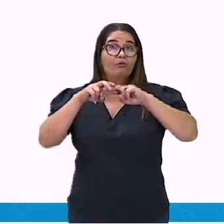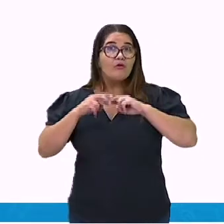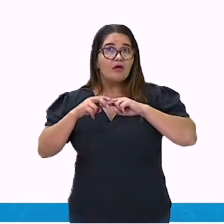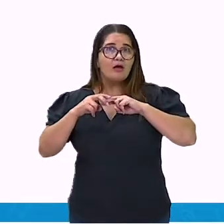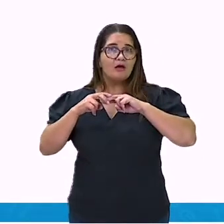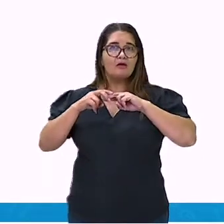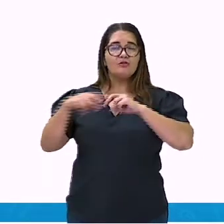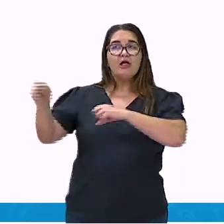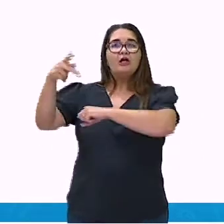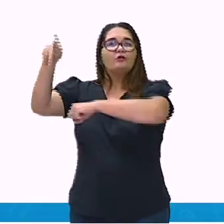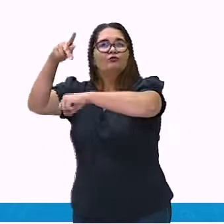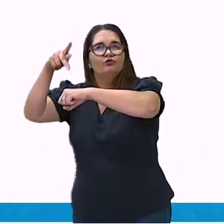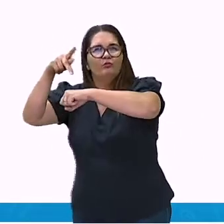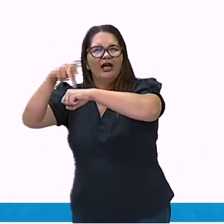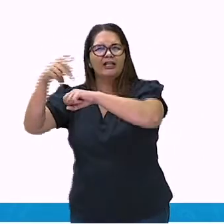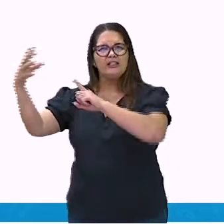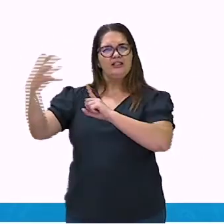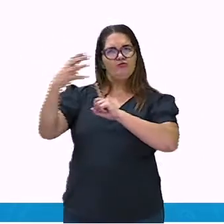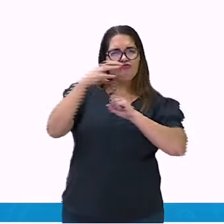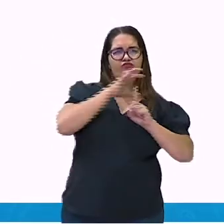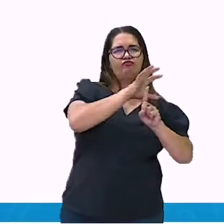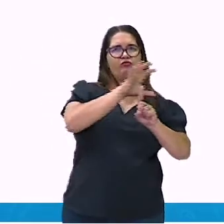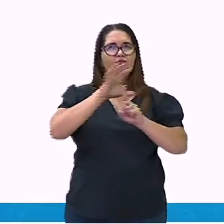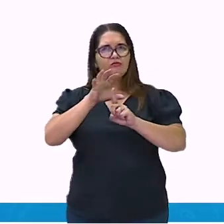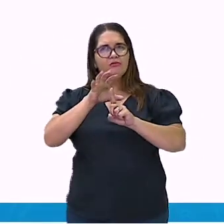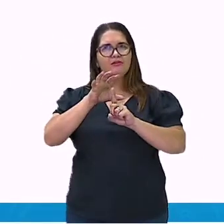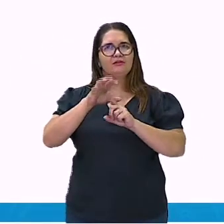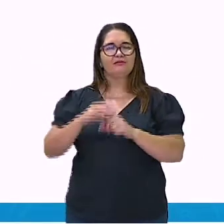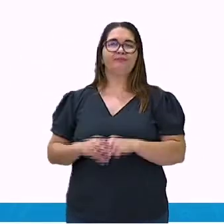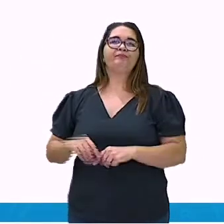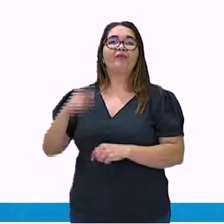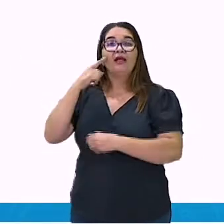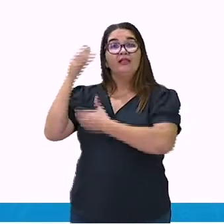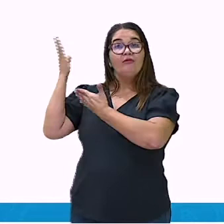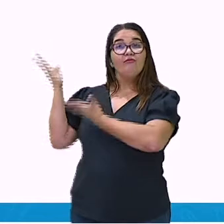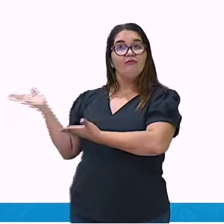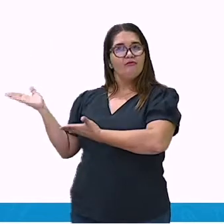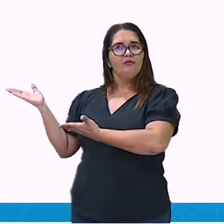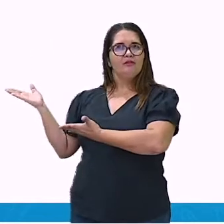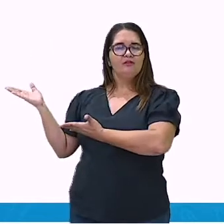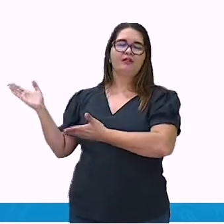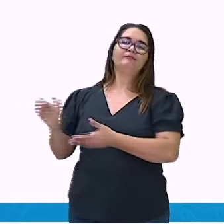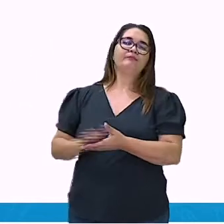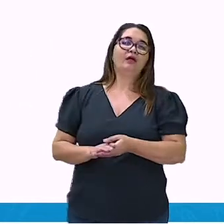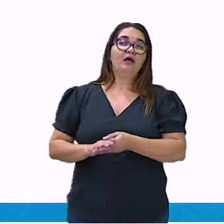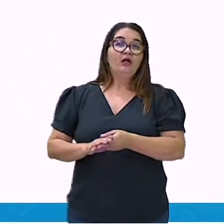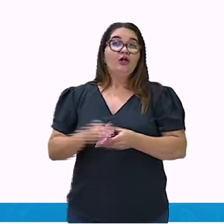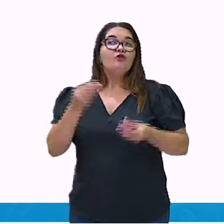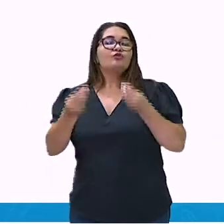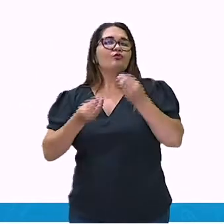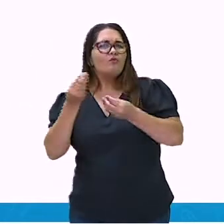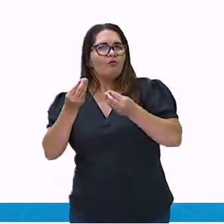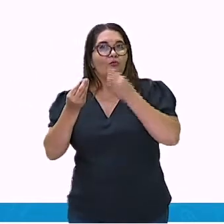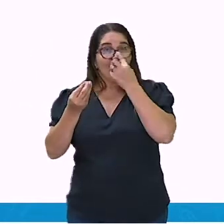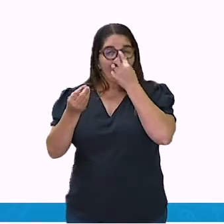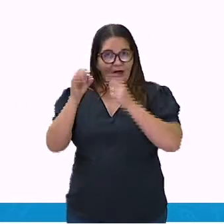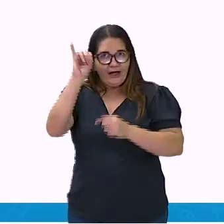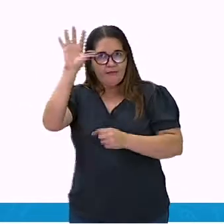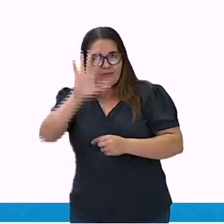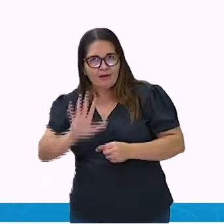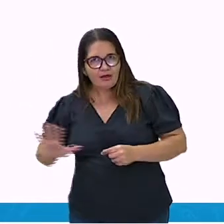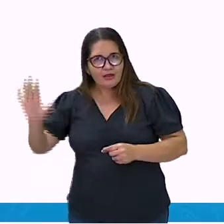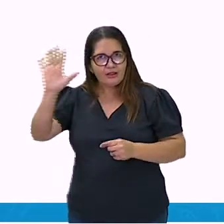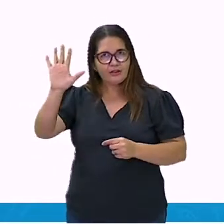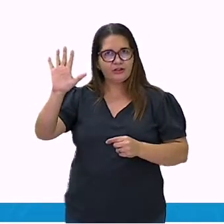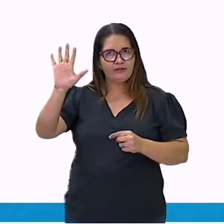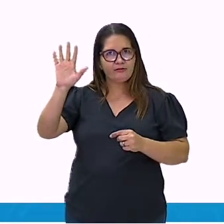Agora, as características. O latifúndio usava a mão de obra escrava, como nós estamos vendo na imagem. A